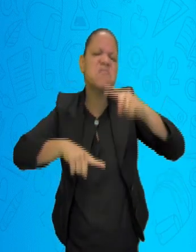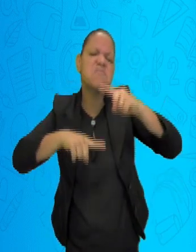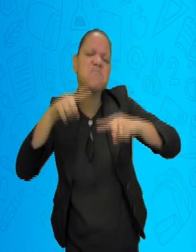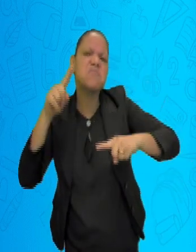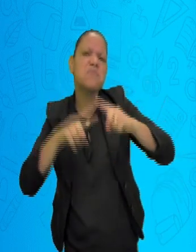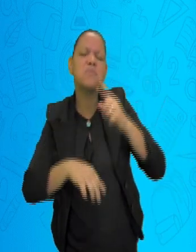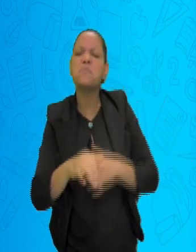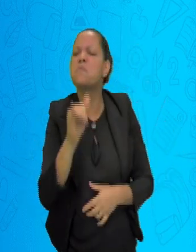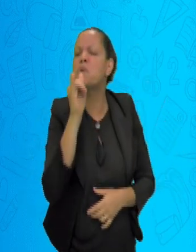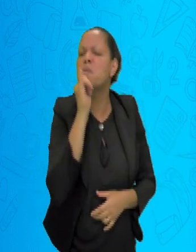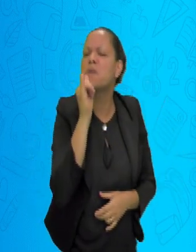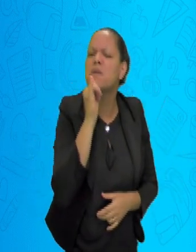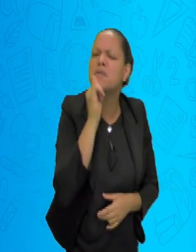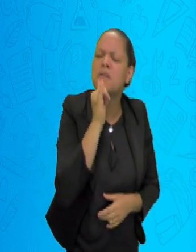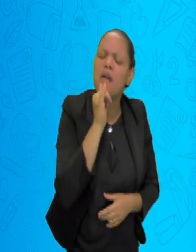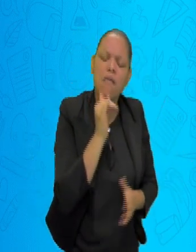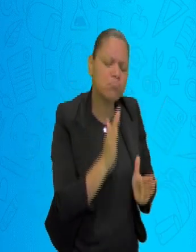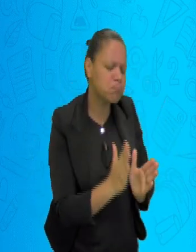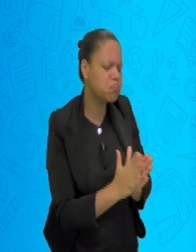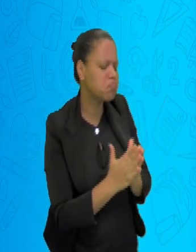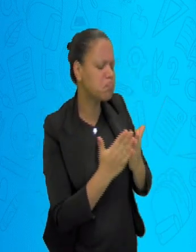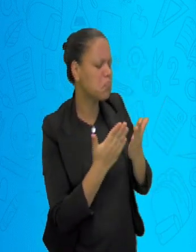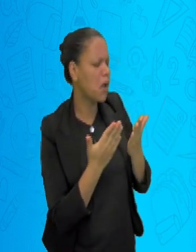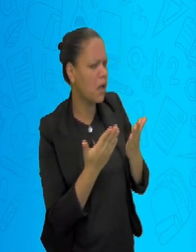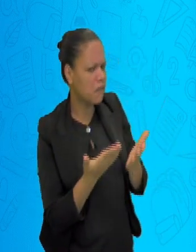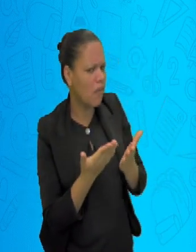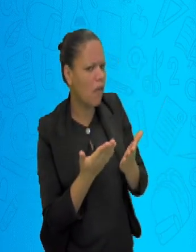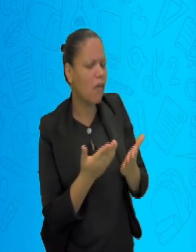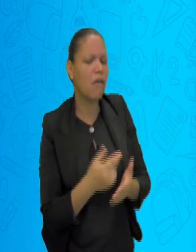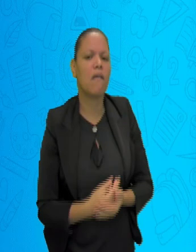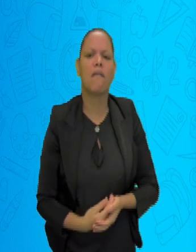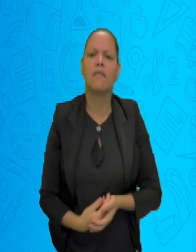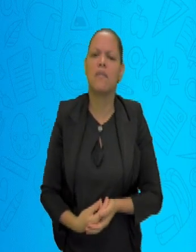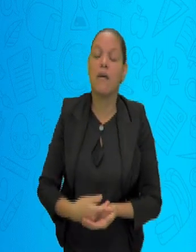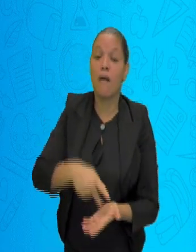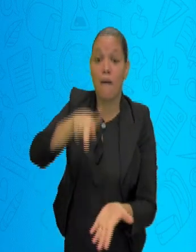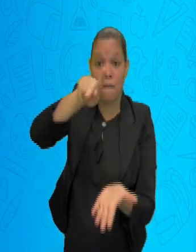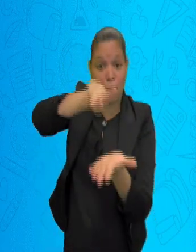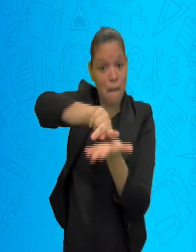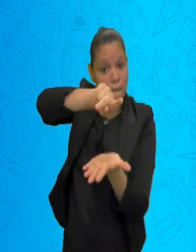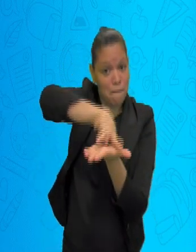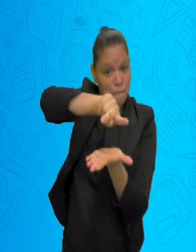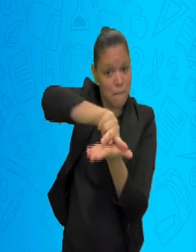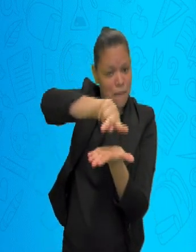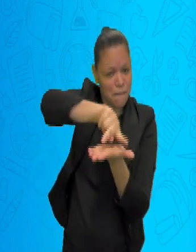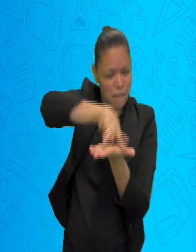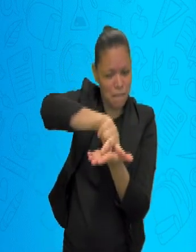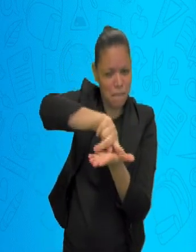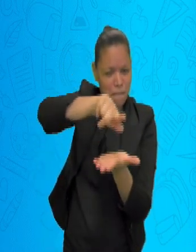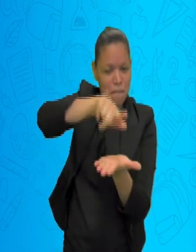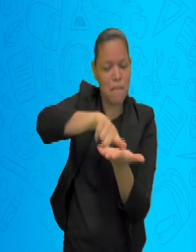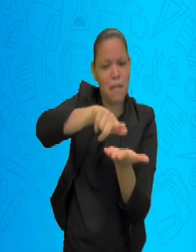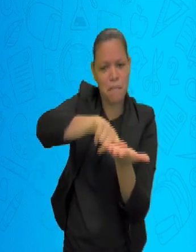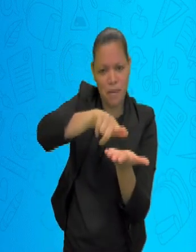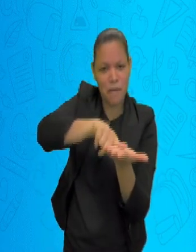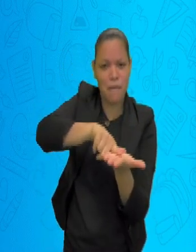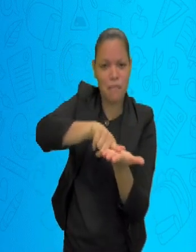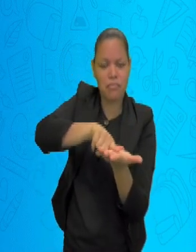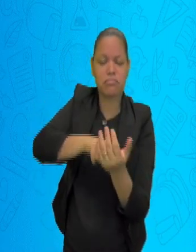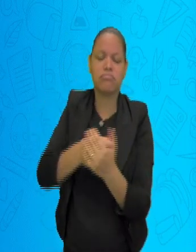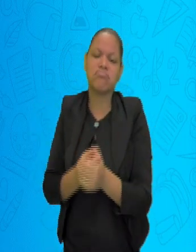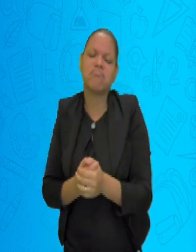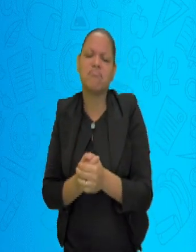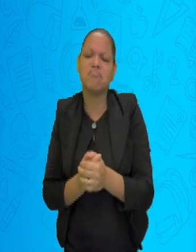do eucalipto, passa pelo processo de transformação na indústria e nós encontramos aí nas papelarias o caderno pronto para a